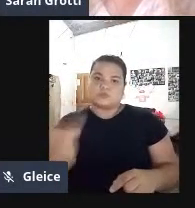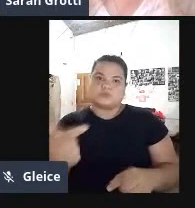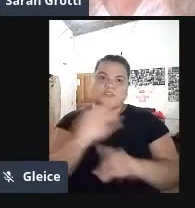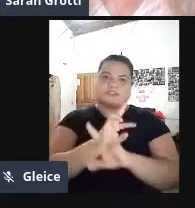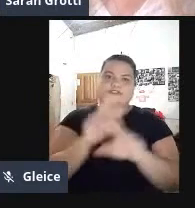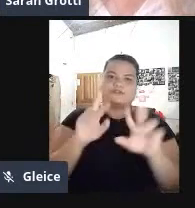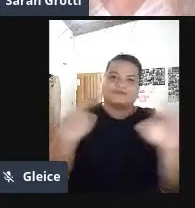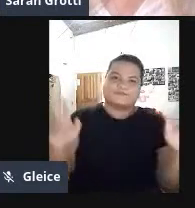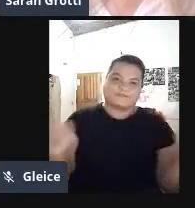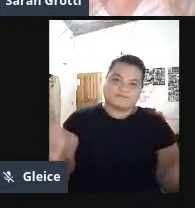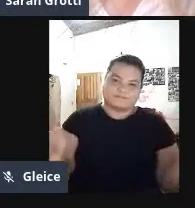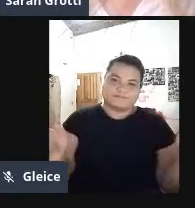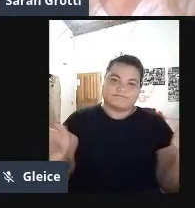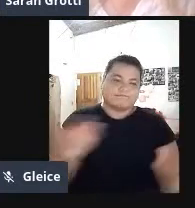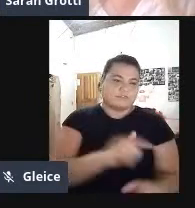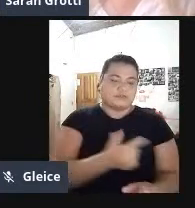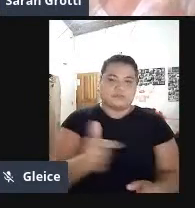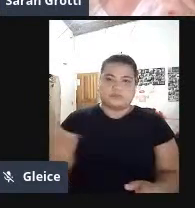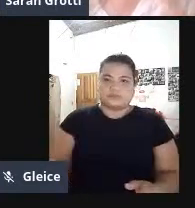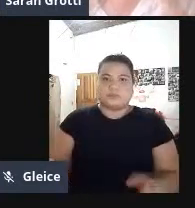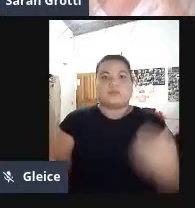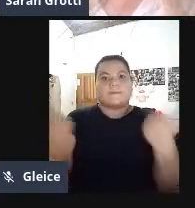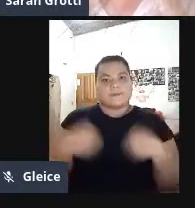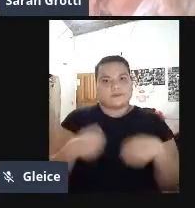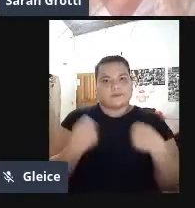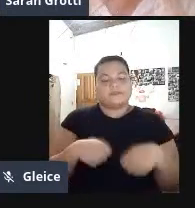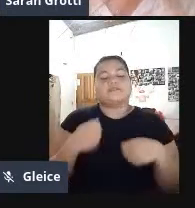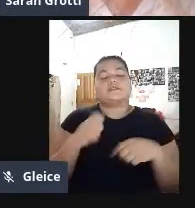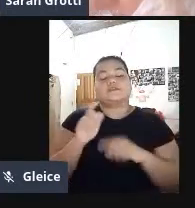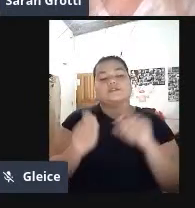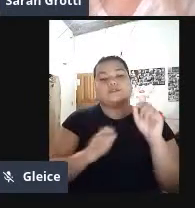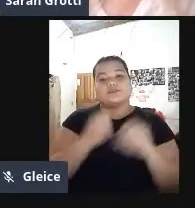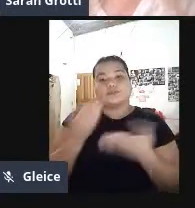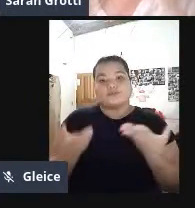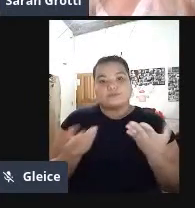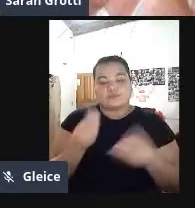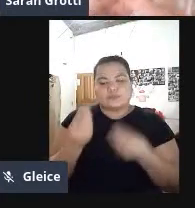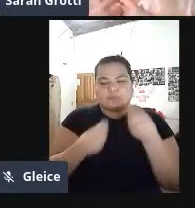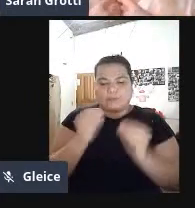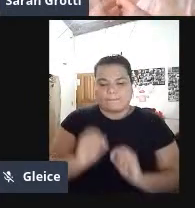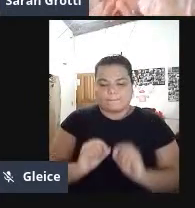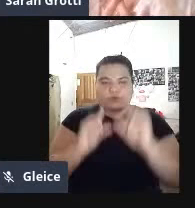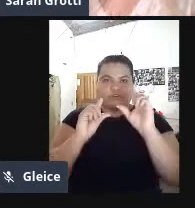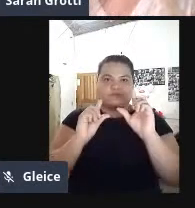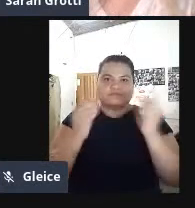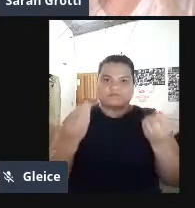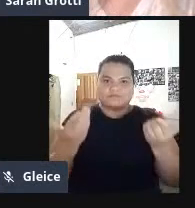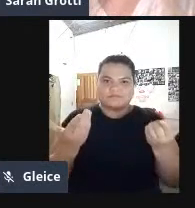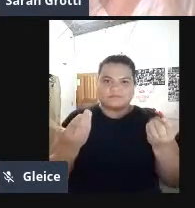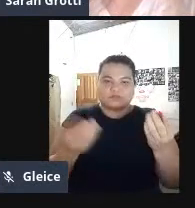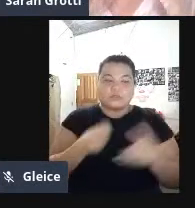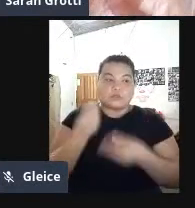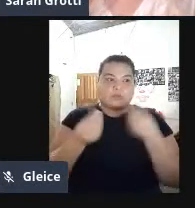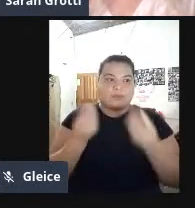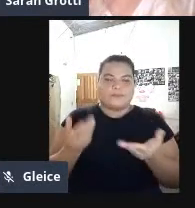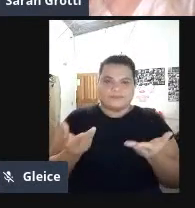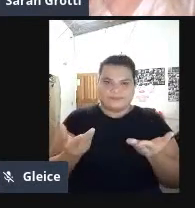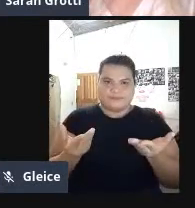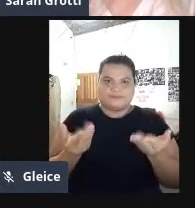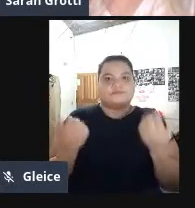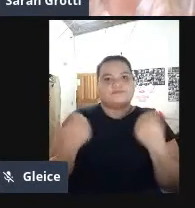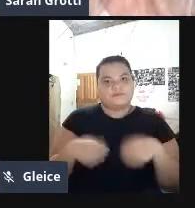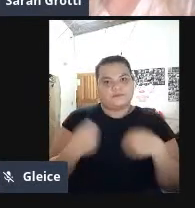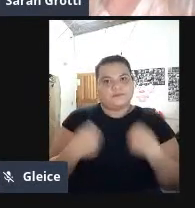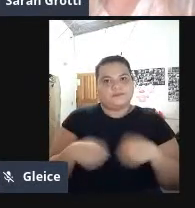tão biodisponível. Para a gente conseguir esse aumento da disponibilidade, conseguir aumentar a absorção dele, a gente precisa de